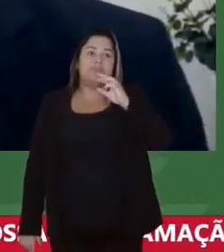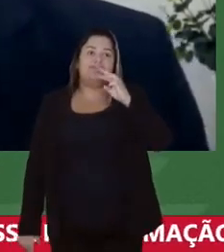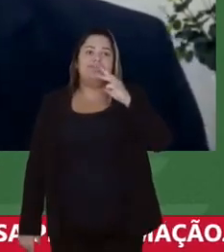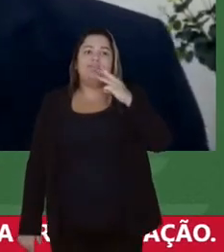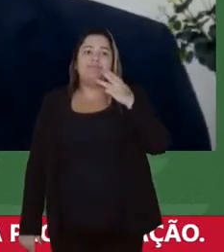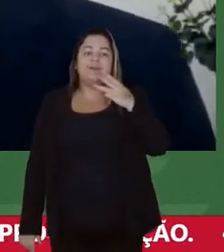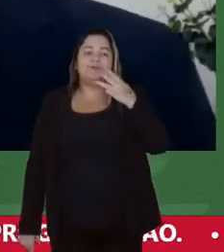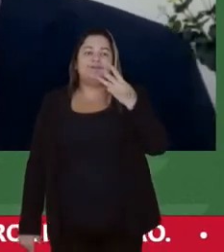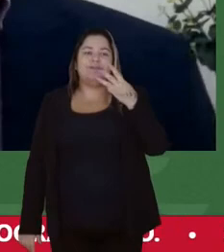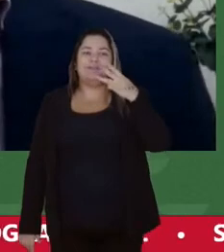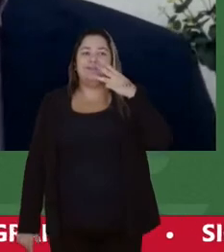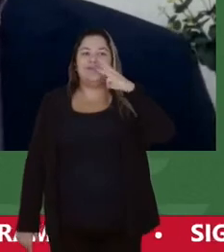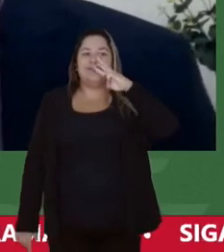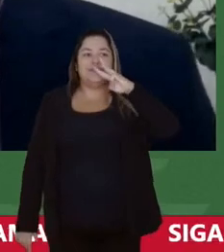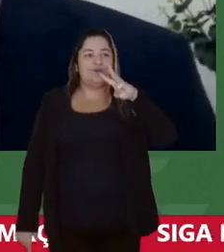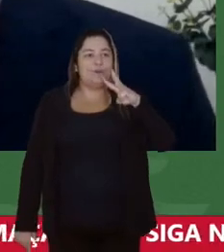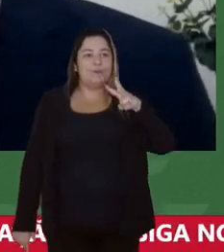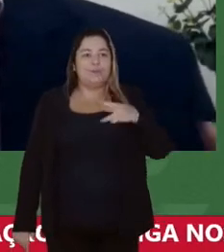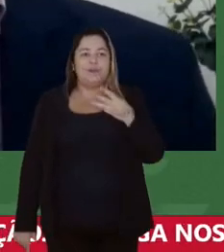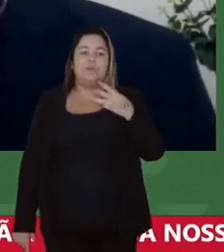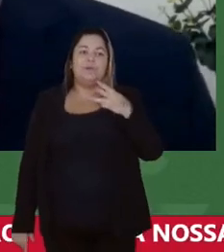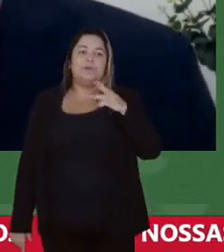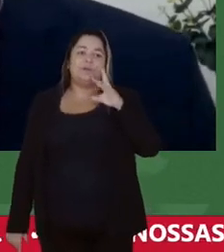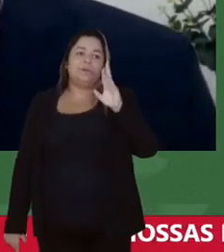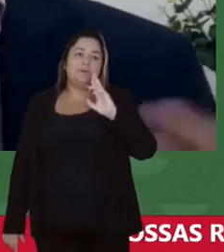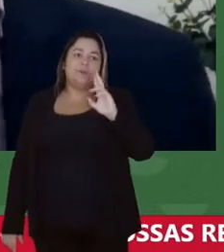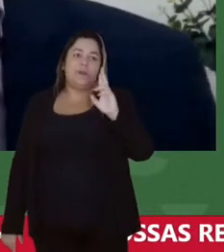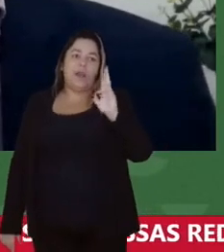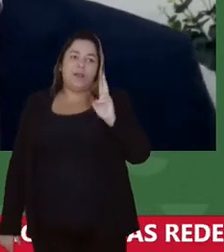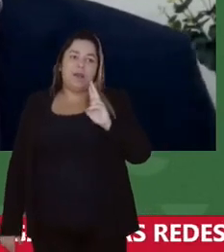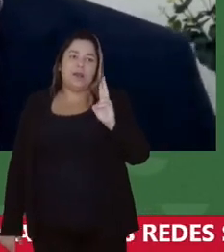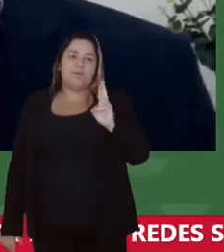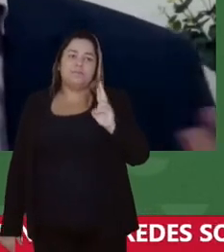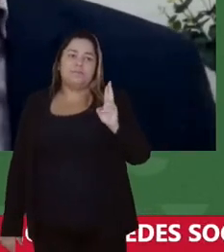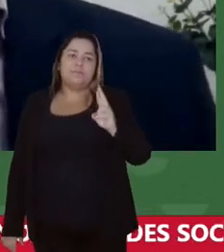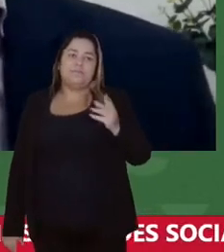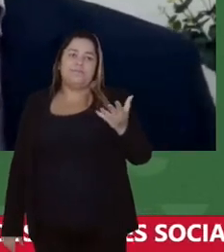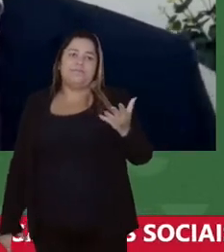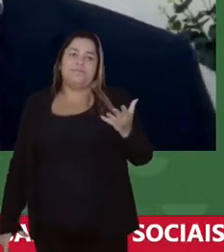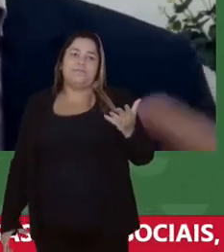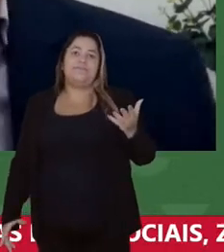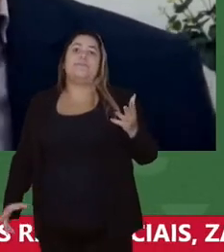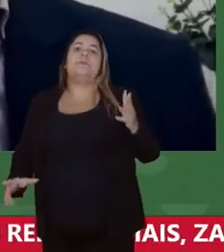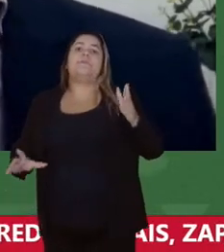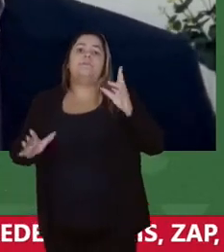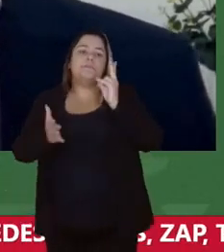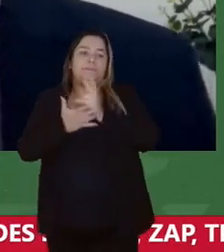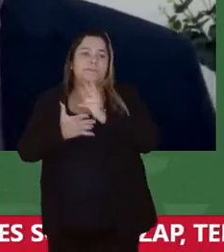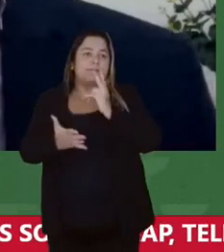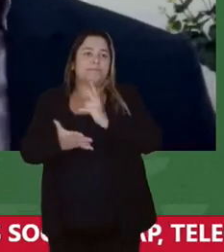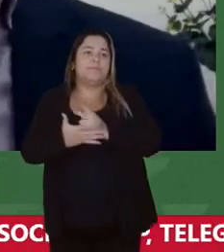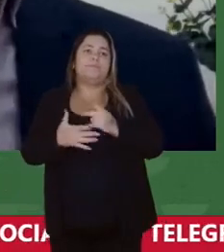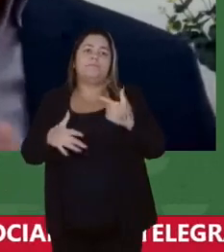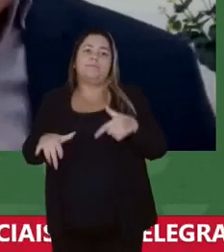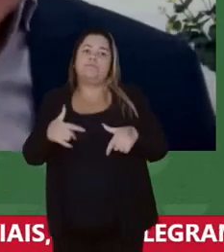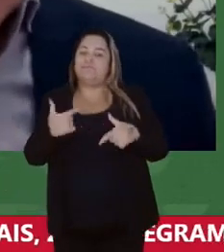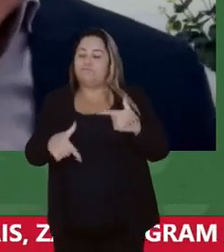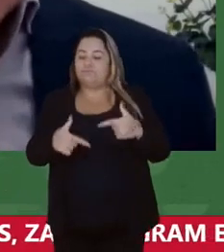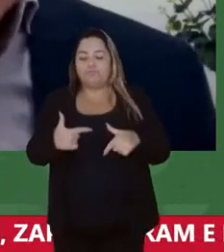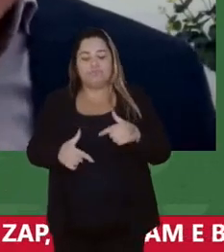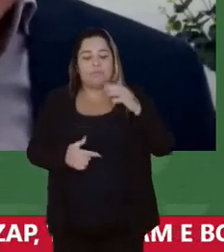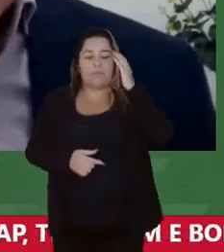reais. Se a média salarial para ocupar o mesmo espaço, a mesma função, o mesmo cargo. Isso